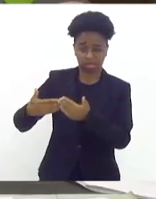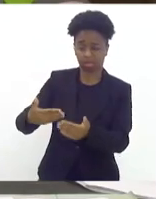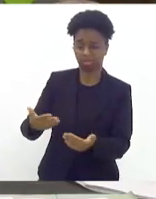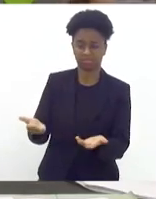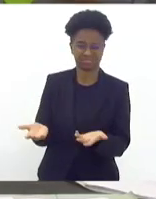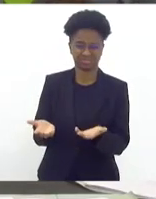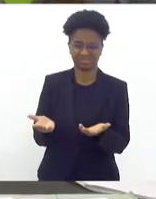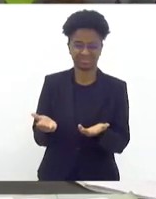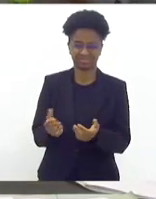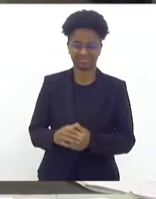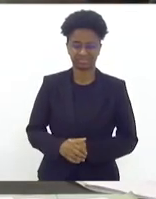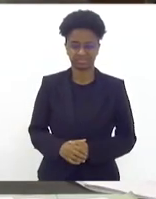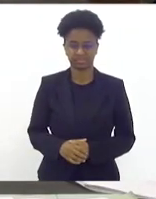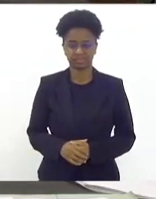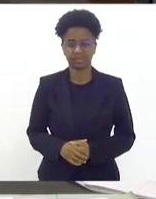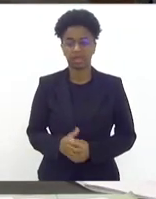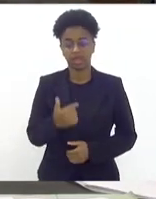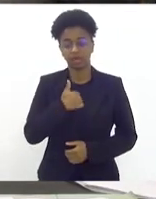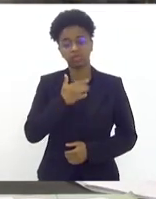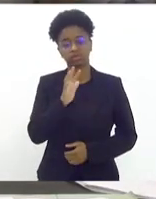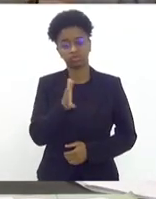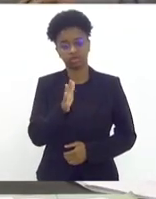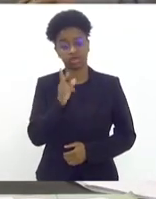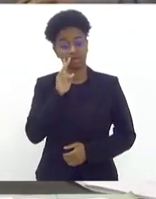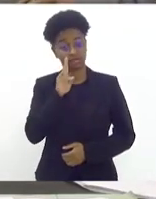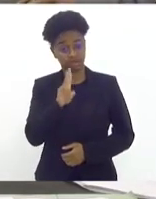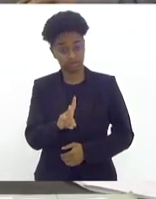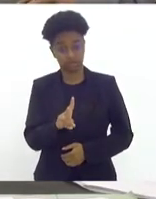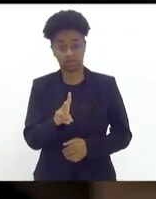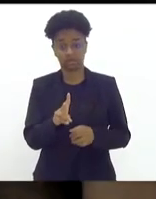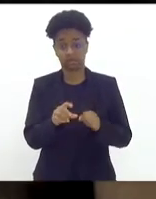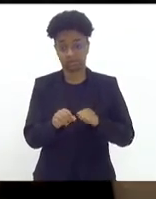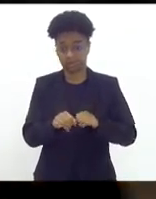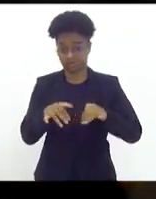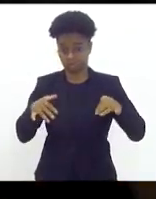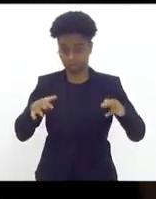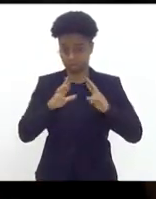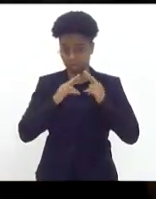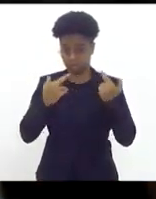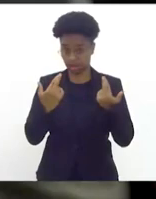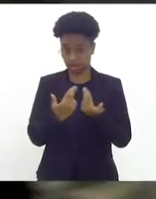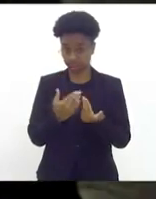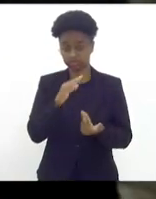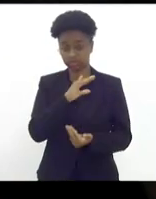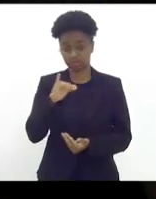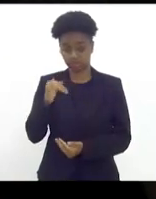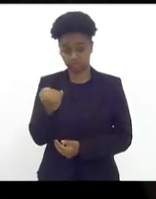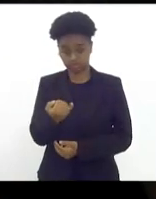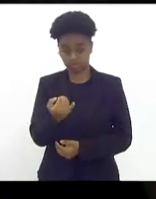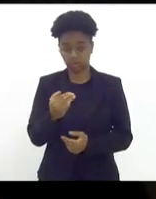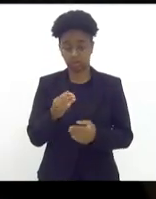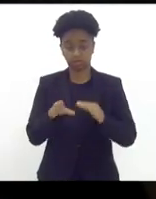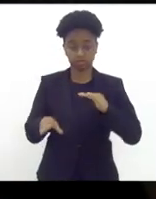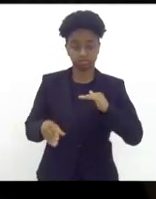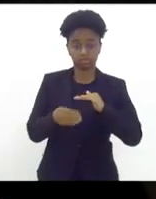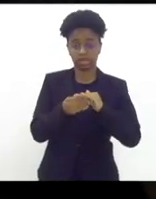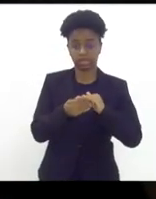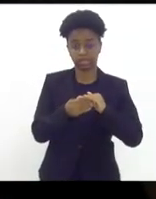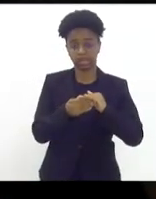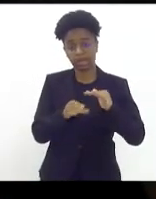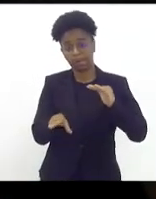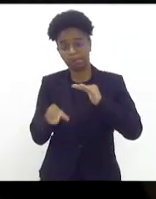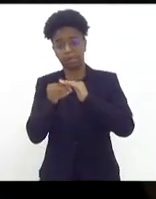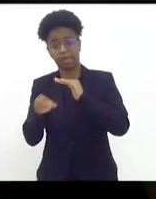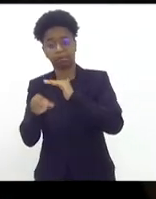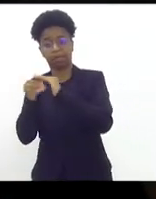e azeitona e azeite. Eu já vi, deputado Amorim, em plenário... Fazer isso. A CCJ dá uma subemenda a uma emenda